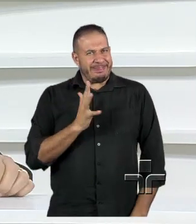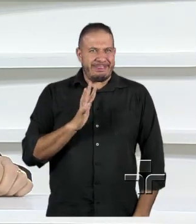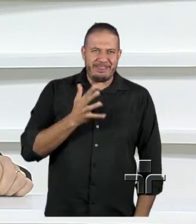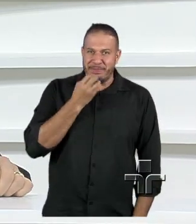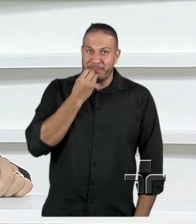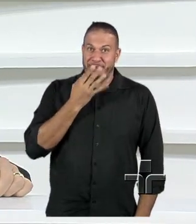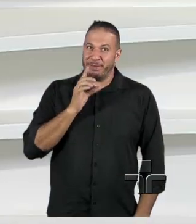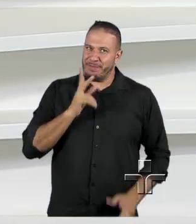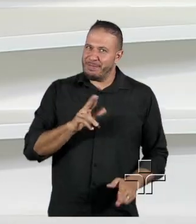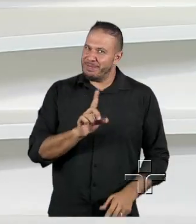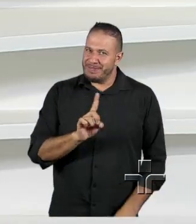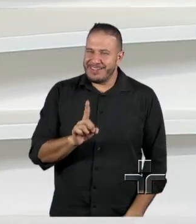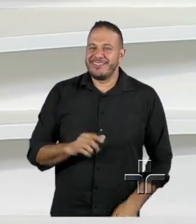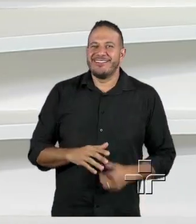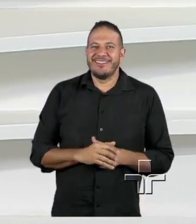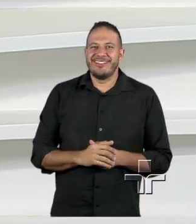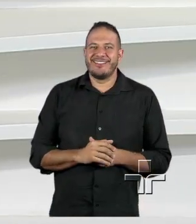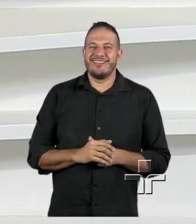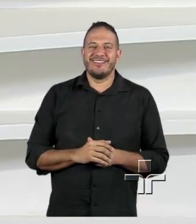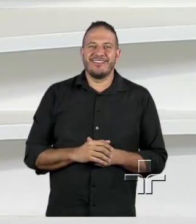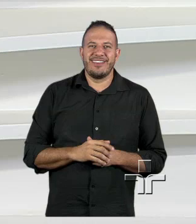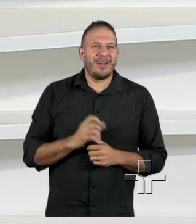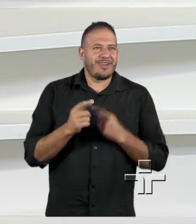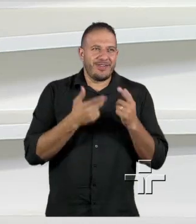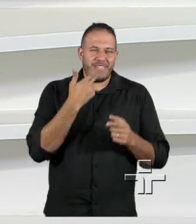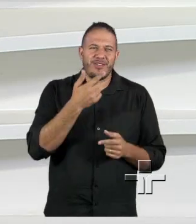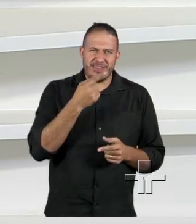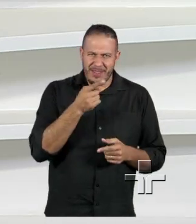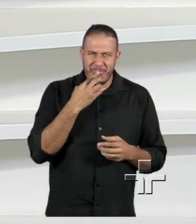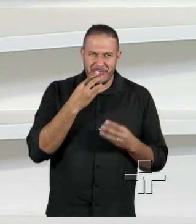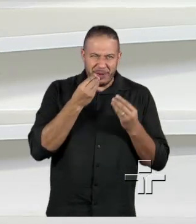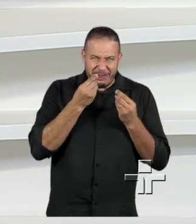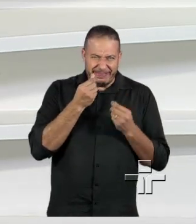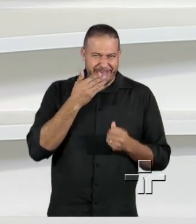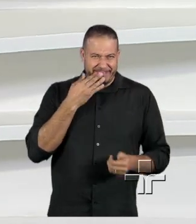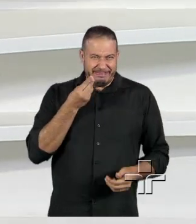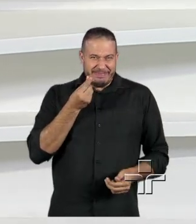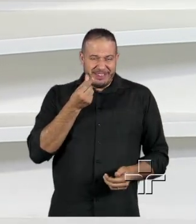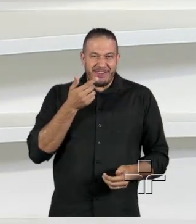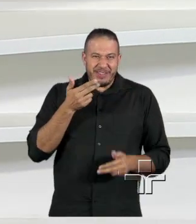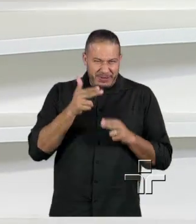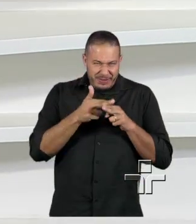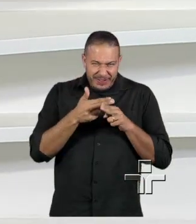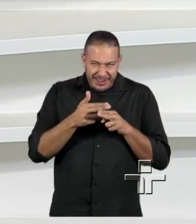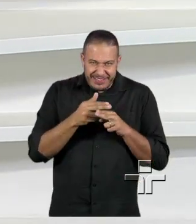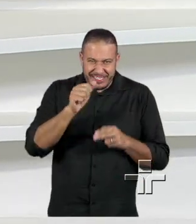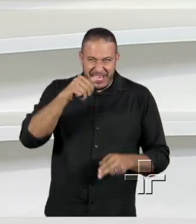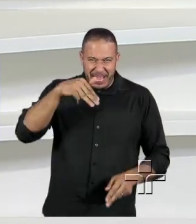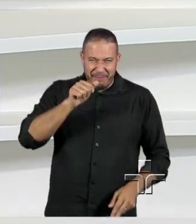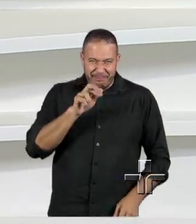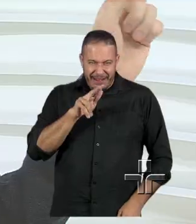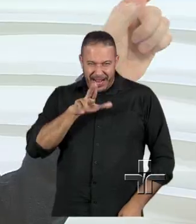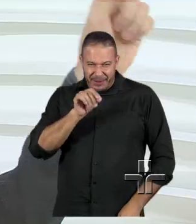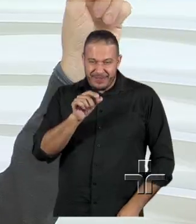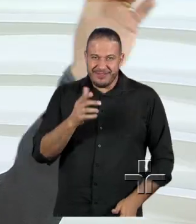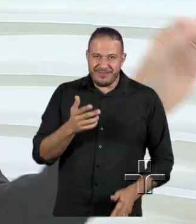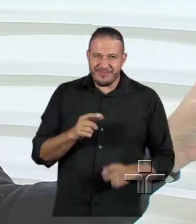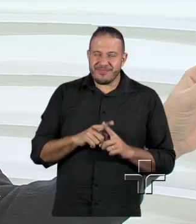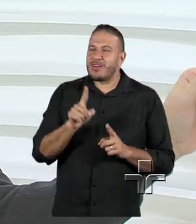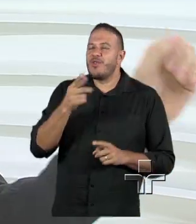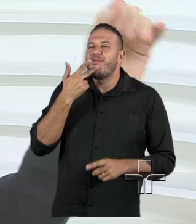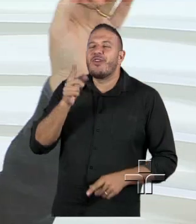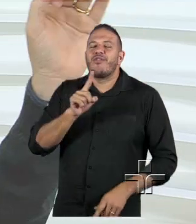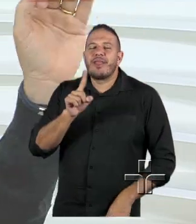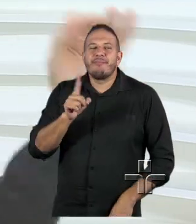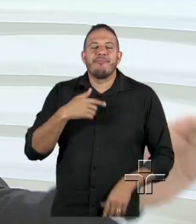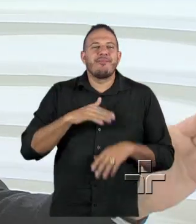tanto. Respondendo ao Ele não coach... gosta de chocolate amargo, eu acho. Gosto. Mas não igual tanto. leite, Viu, Ricardo? branco, Não se chama mais chocolate amargo,